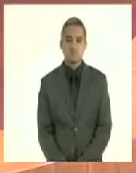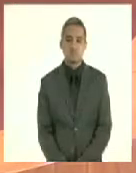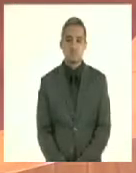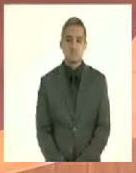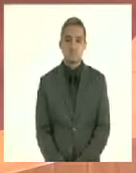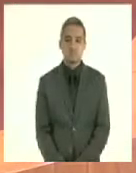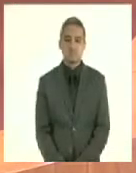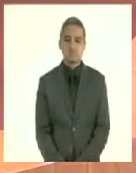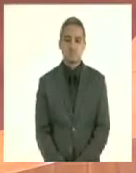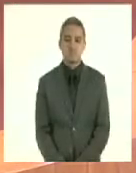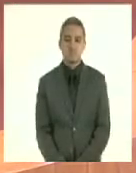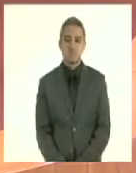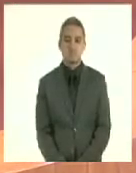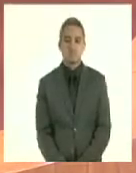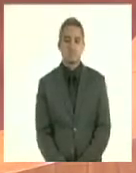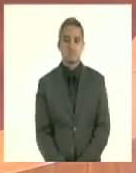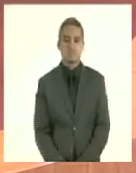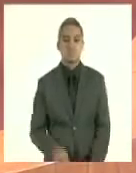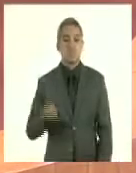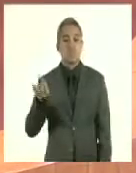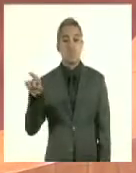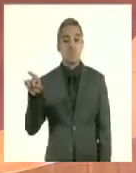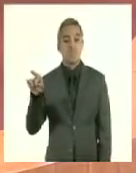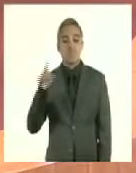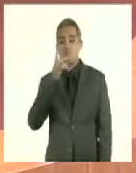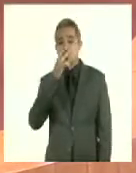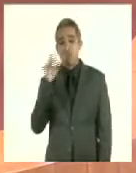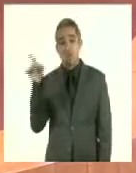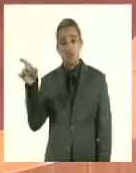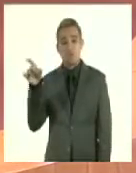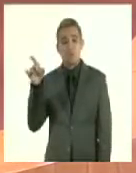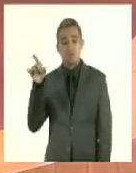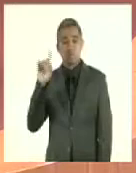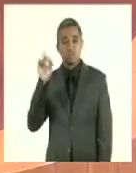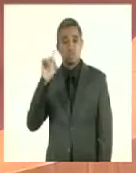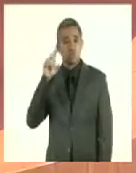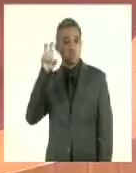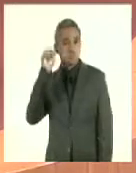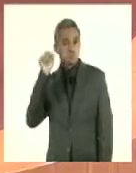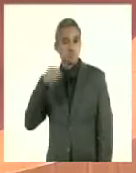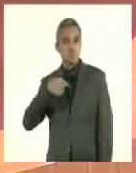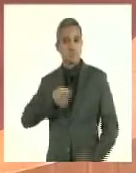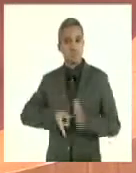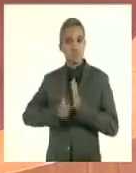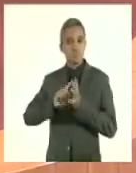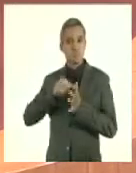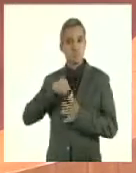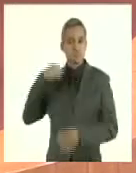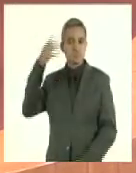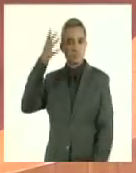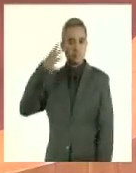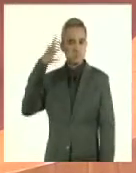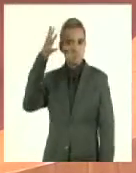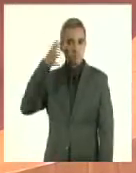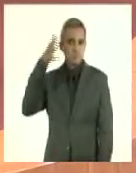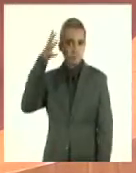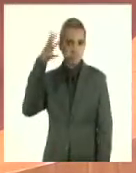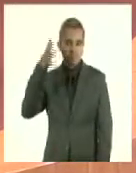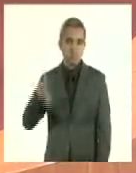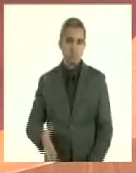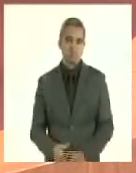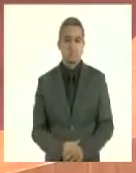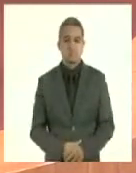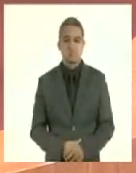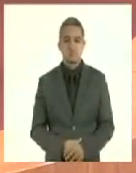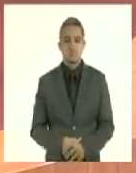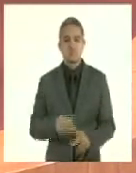Não ouviu o pronunciamento que fiz há mais